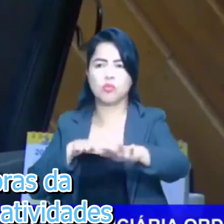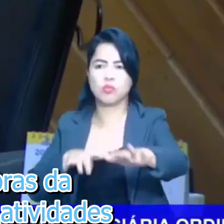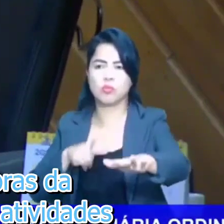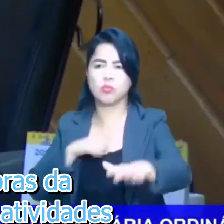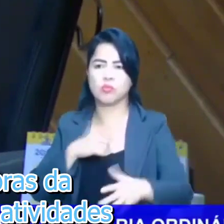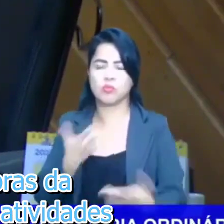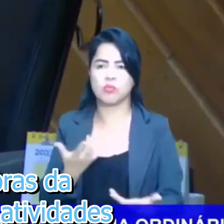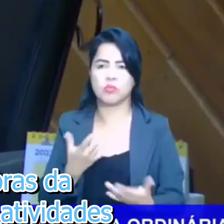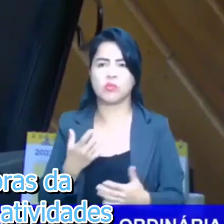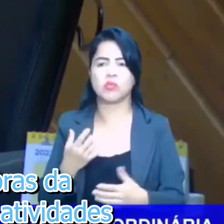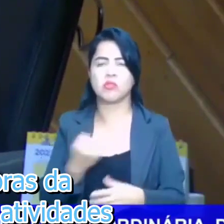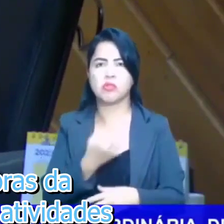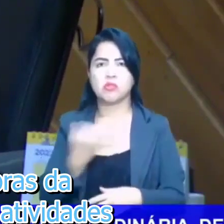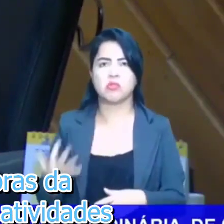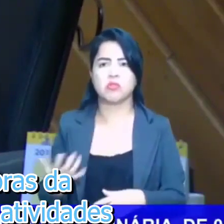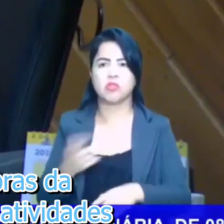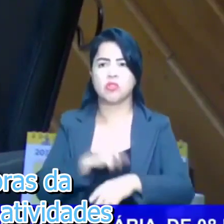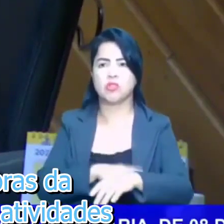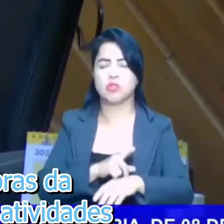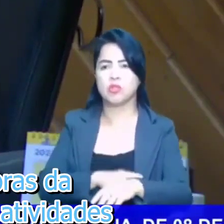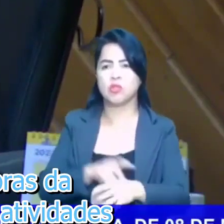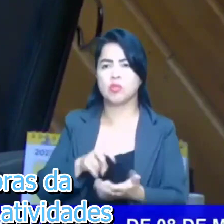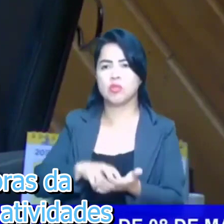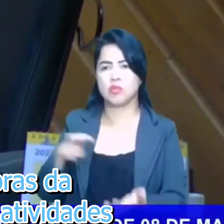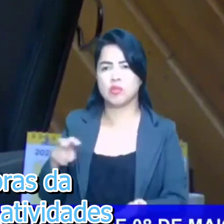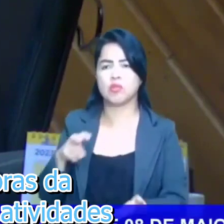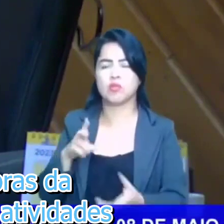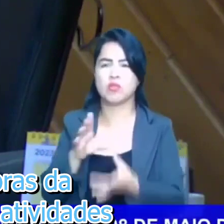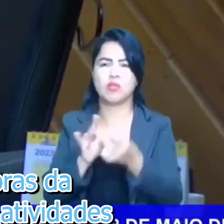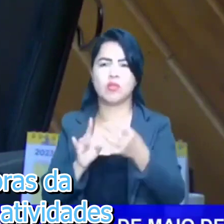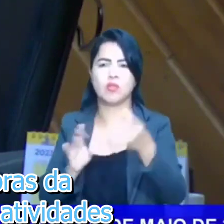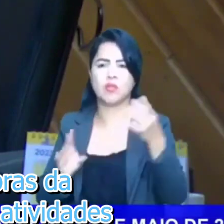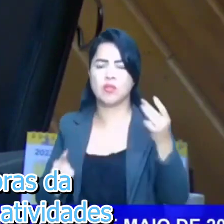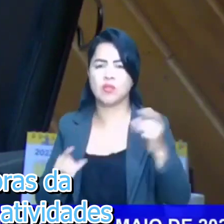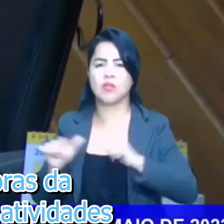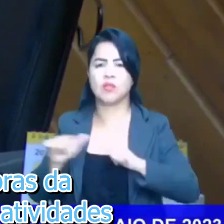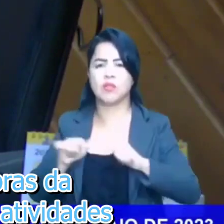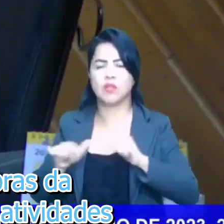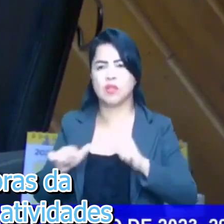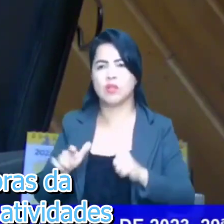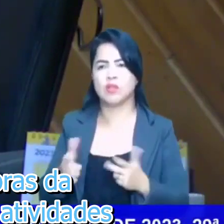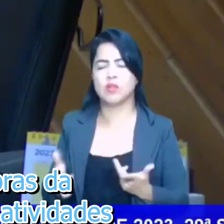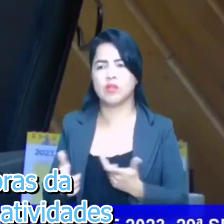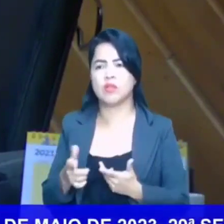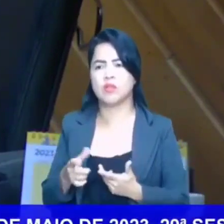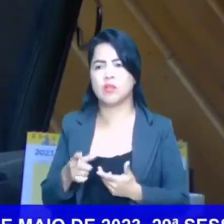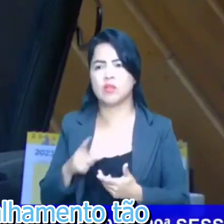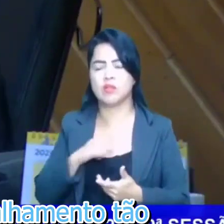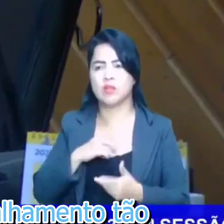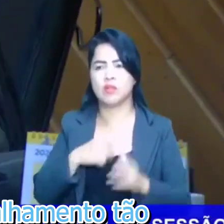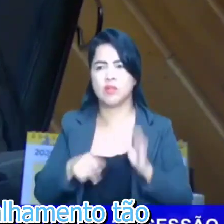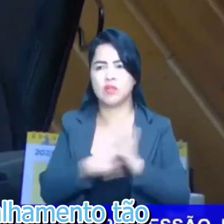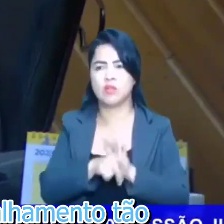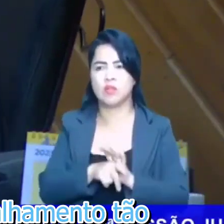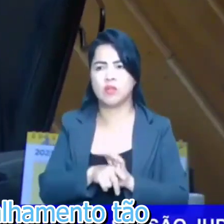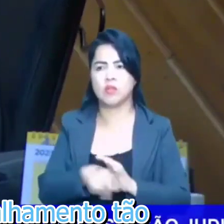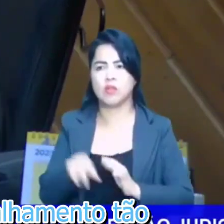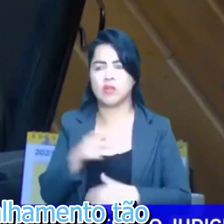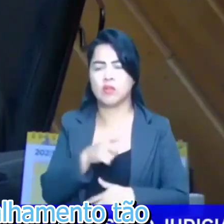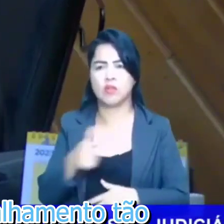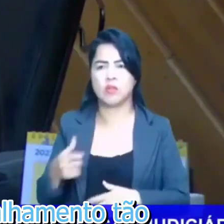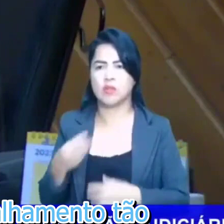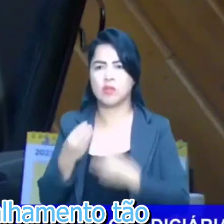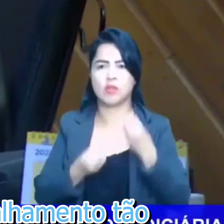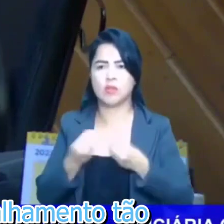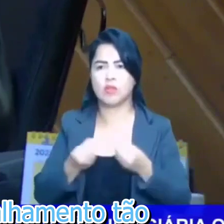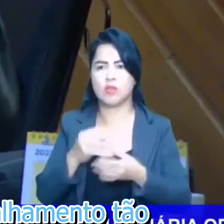teria que estar tantas horas da manhã em tal local. Quer dizer, são detalhamentos, são atividades que, pela própria natureza, elas não têm